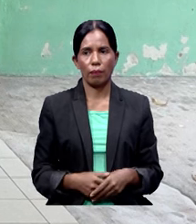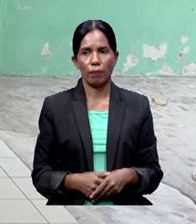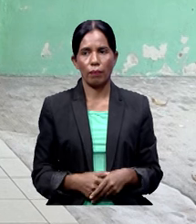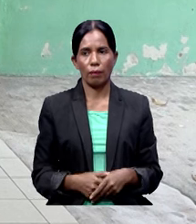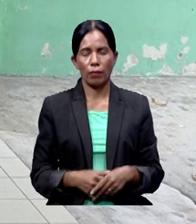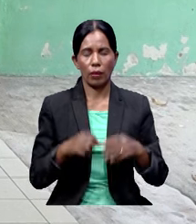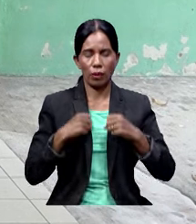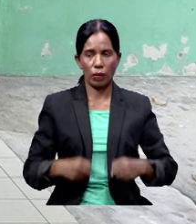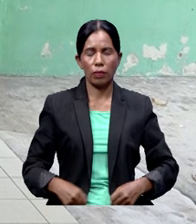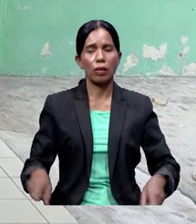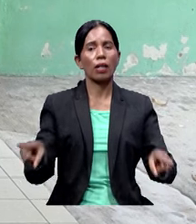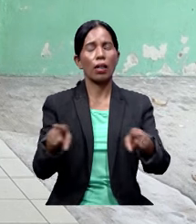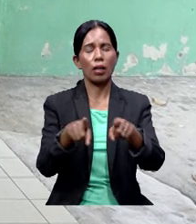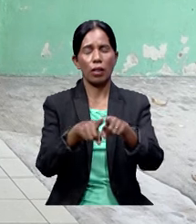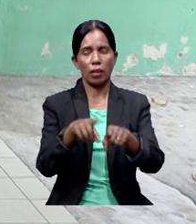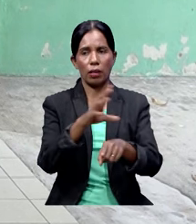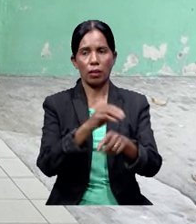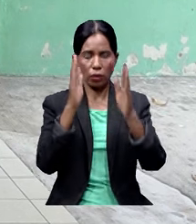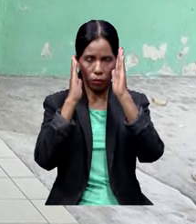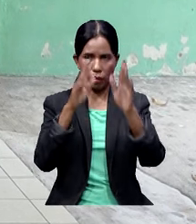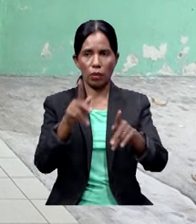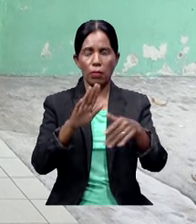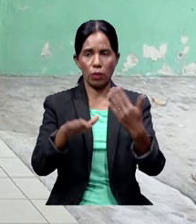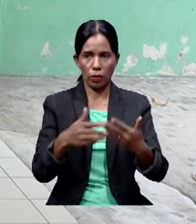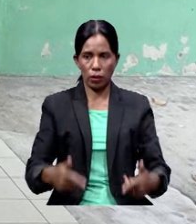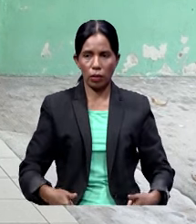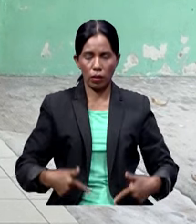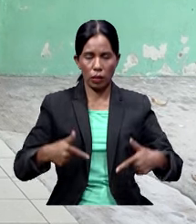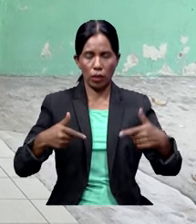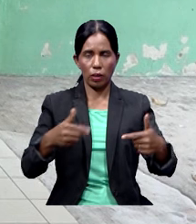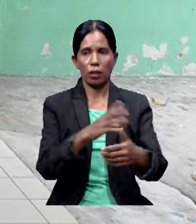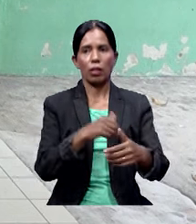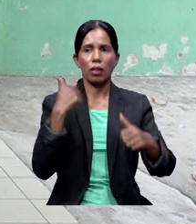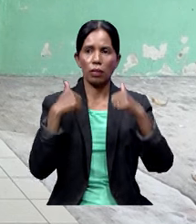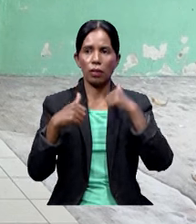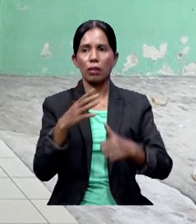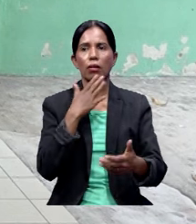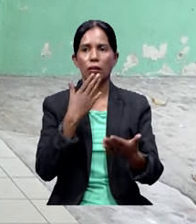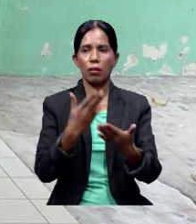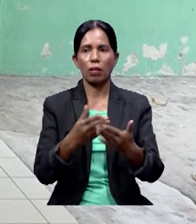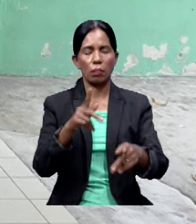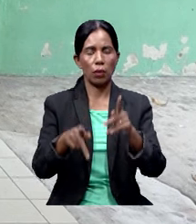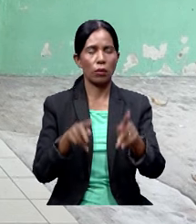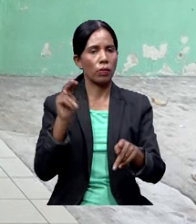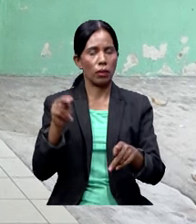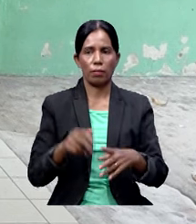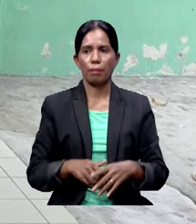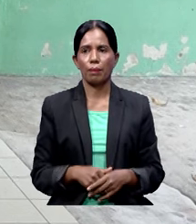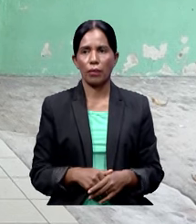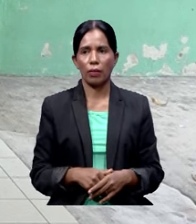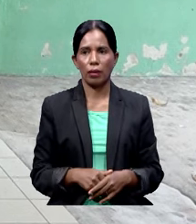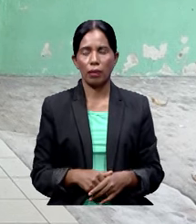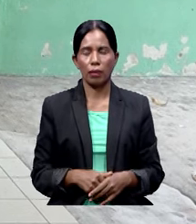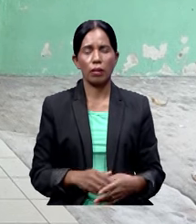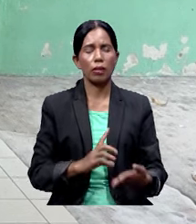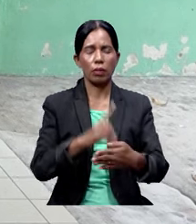Saúde sai necessidade básica e fundamental para a sociedade de Moris e a produtividade no bem comum em Rotunian.